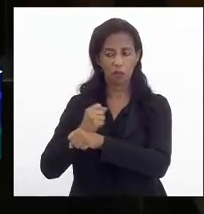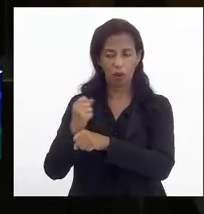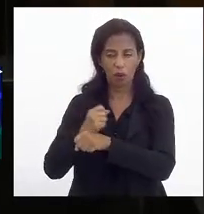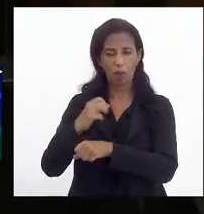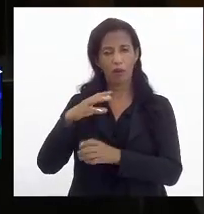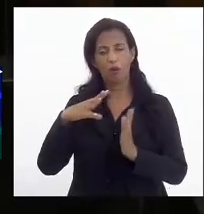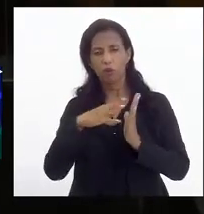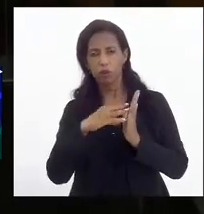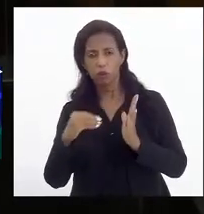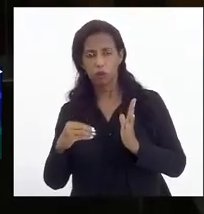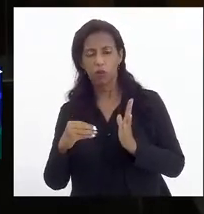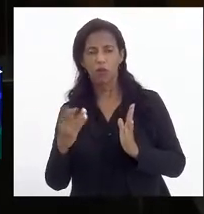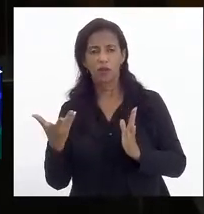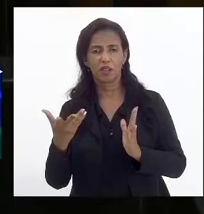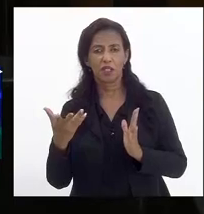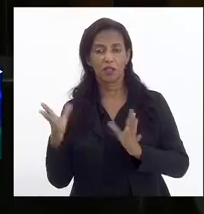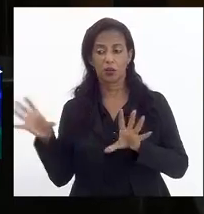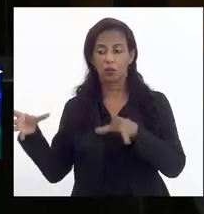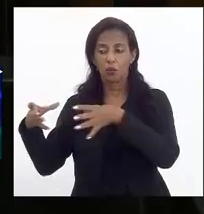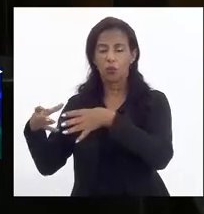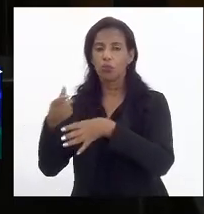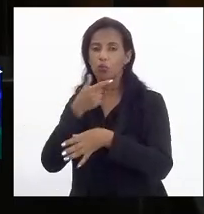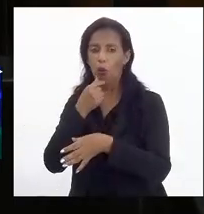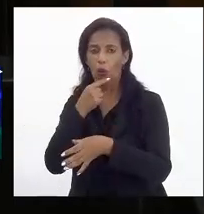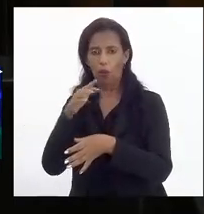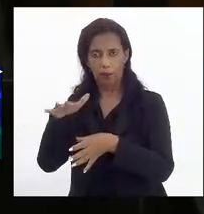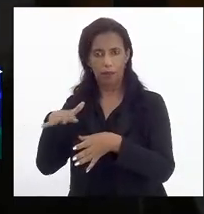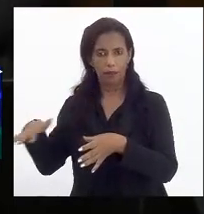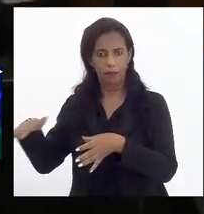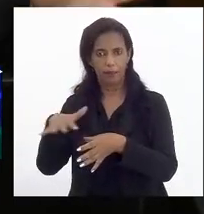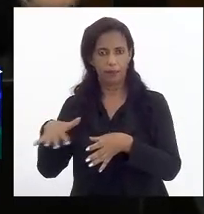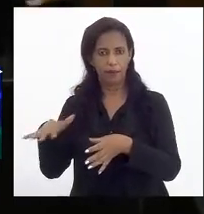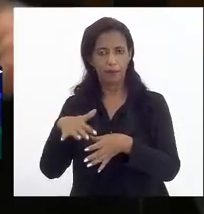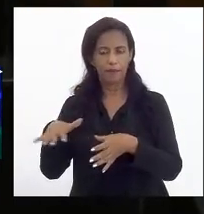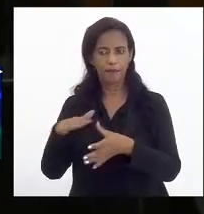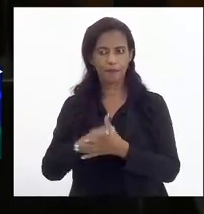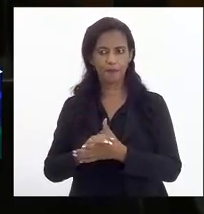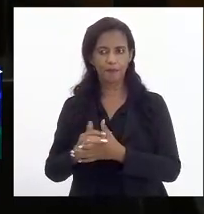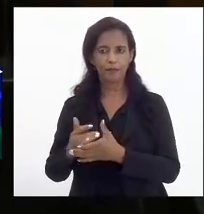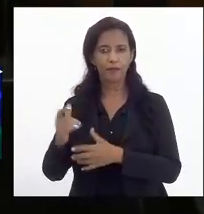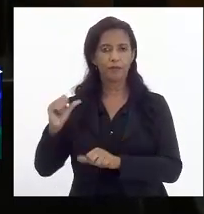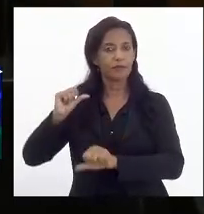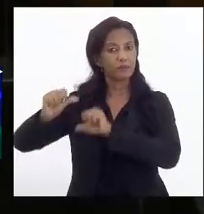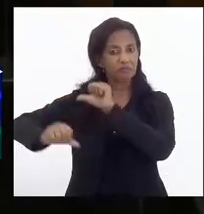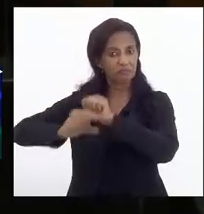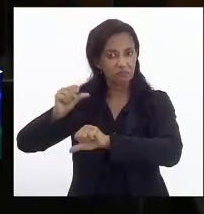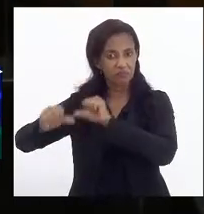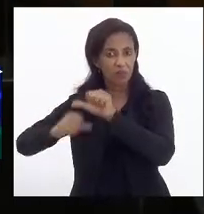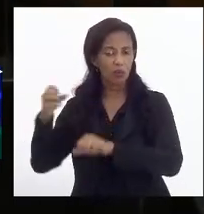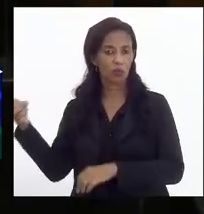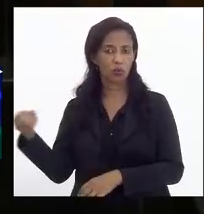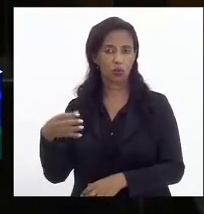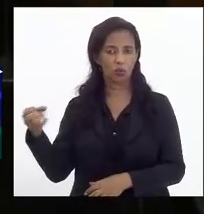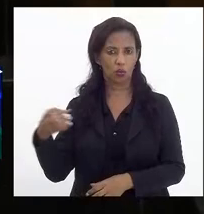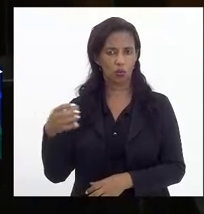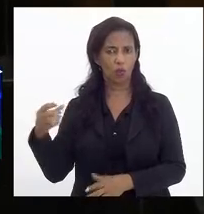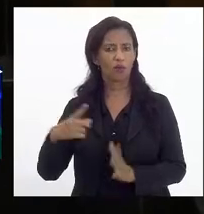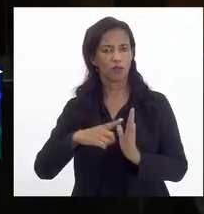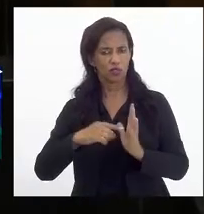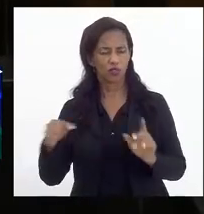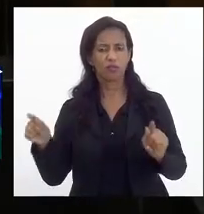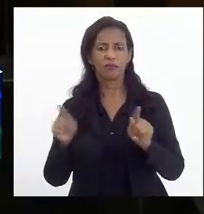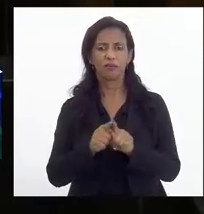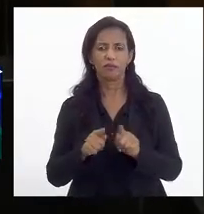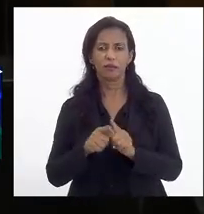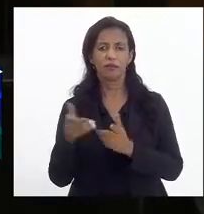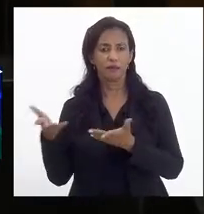modernização da enfermaria masculina do Instituto Felipe Leal uma grande e tem marido está sendo totalmente modernizada destacar